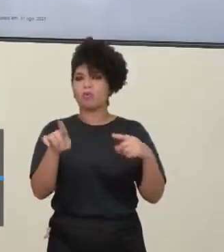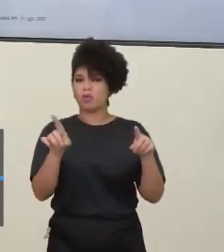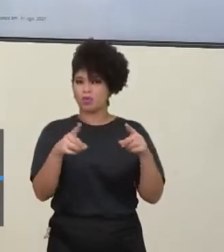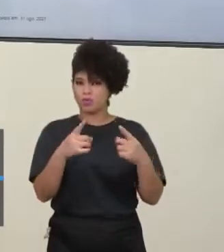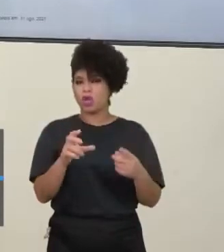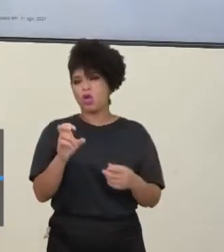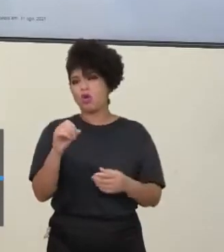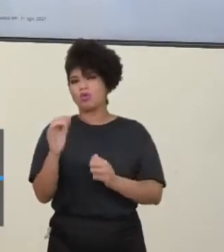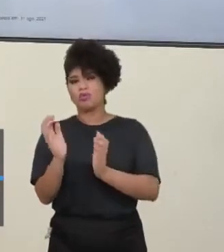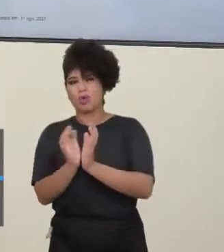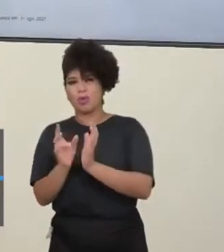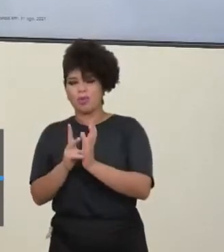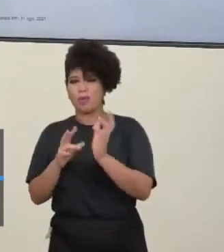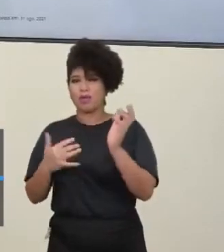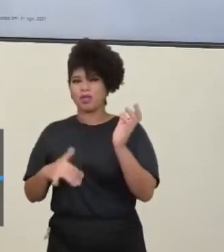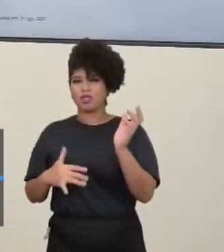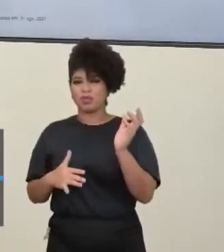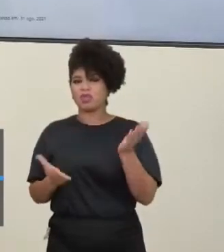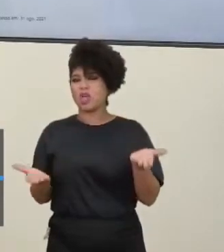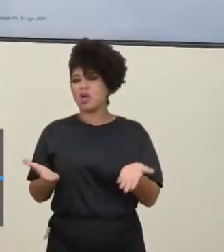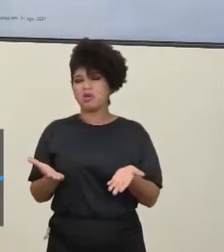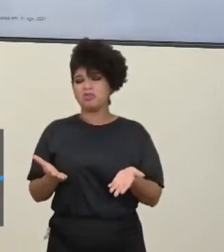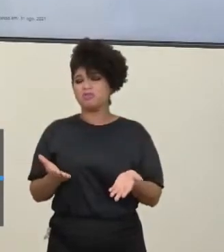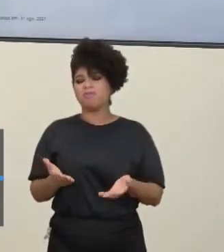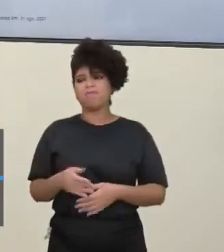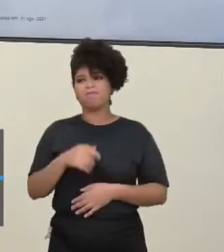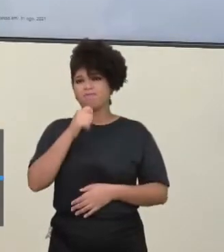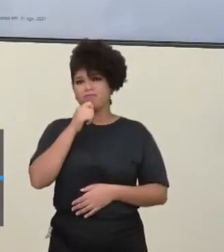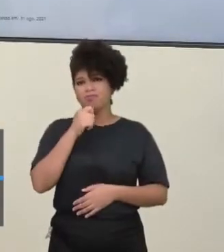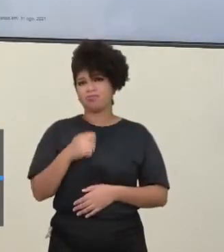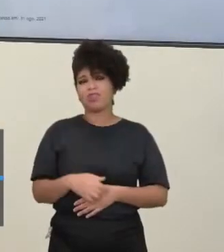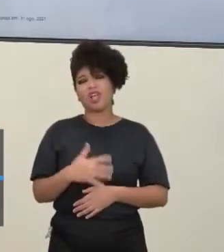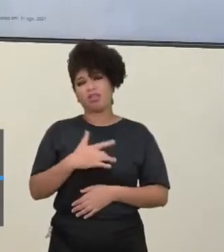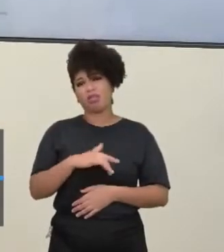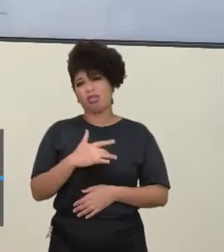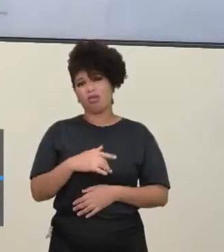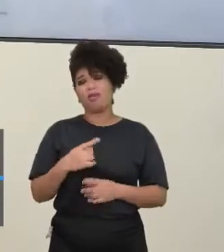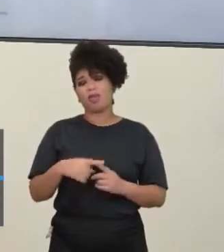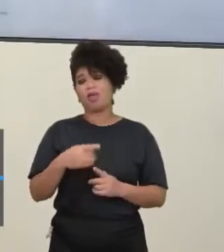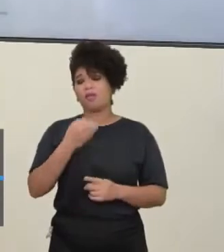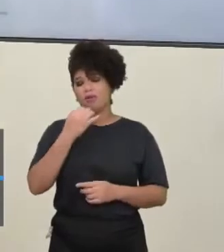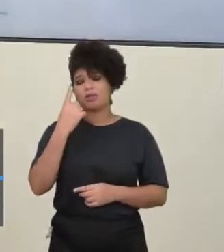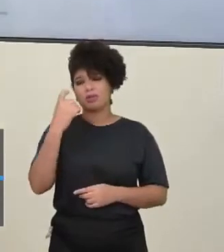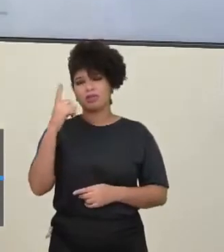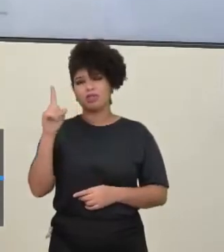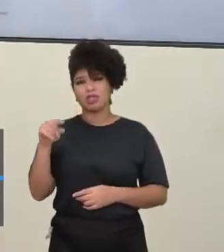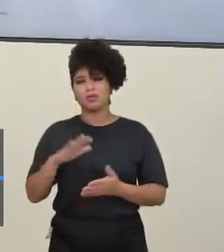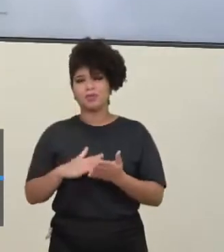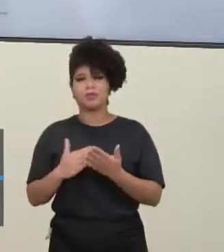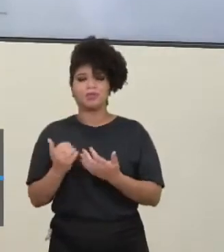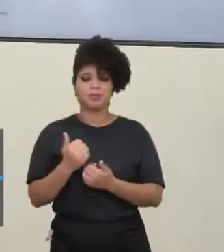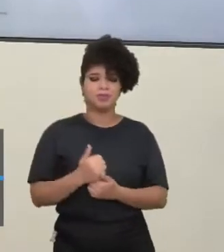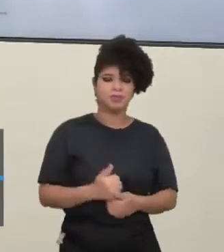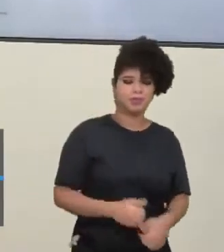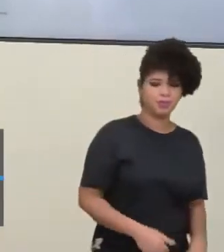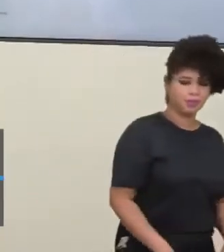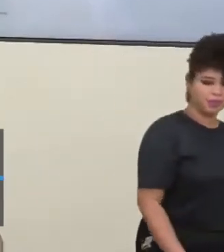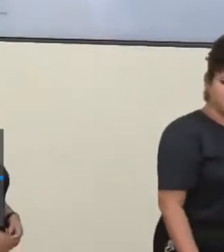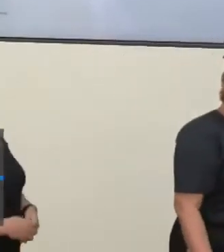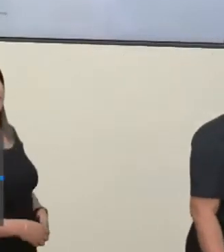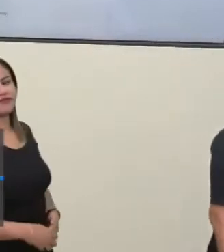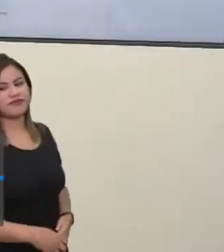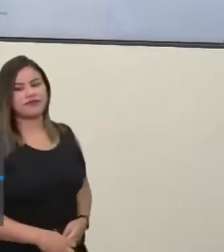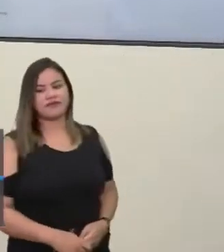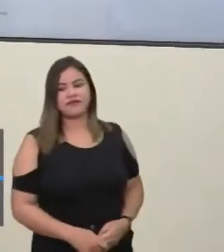baile, praticamente está extinta nos dias de hoje, tá? É uma pena, porque era bem interessante, tá? O trabalho deles. Então, né, gente,